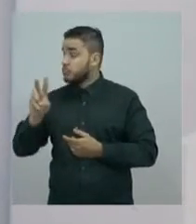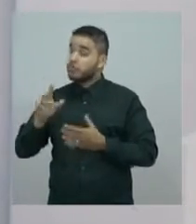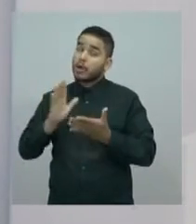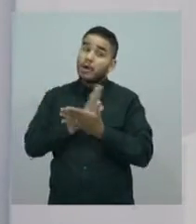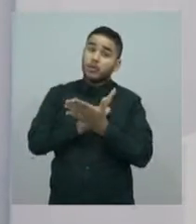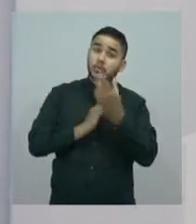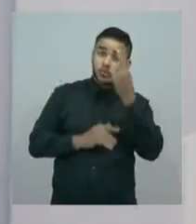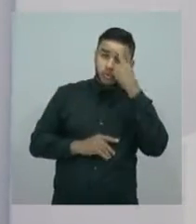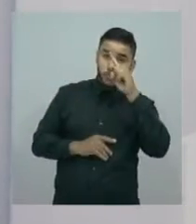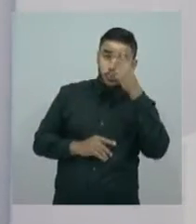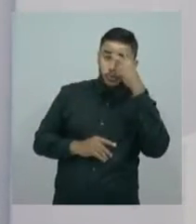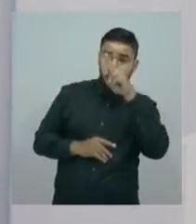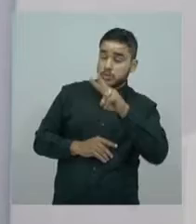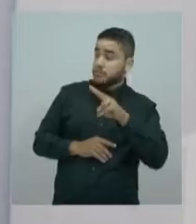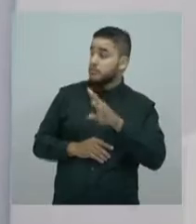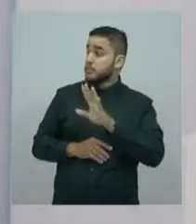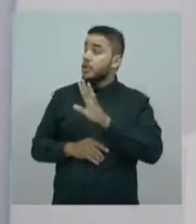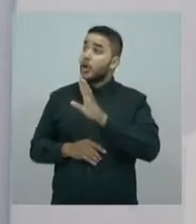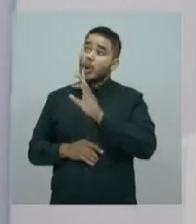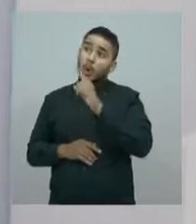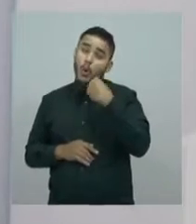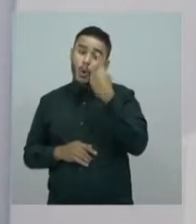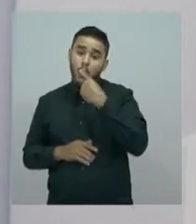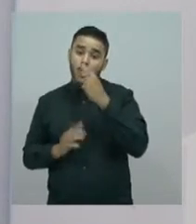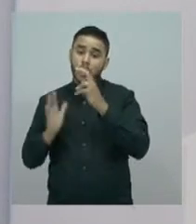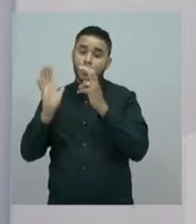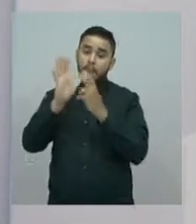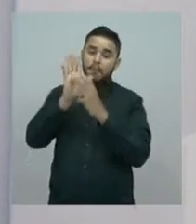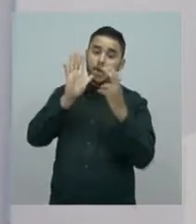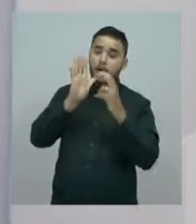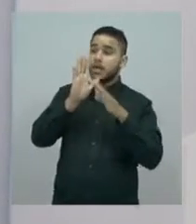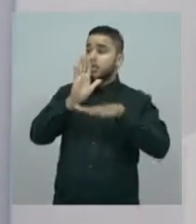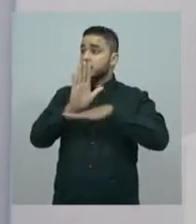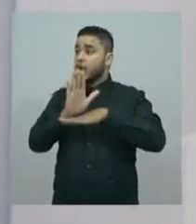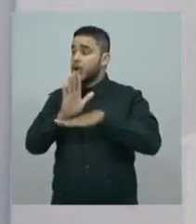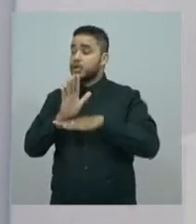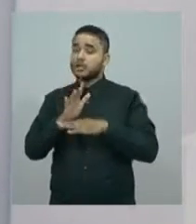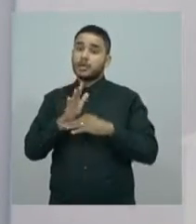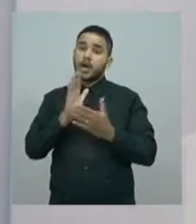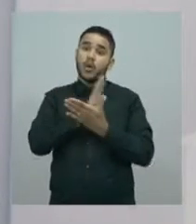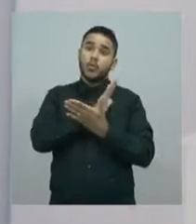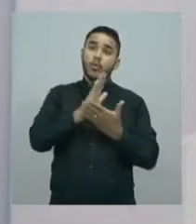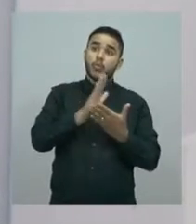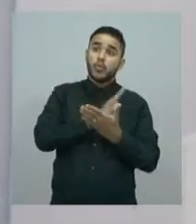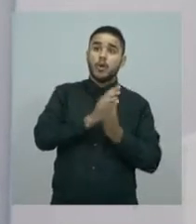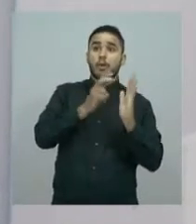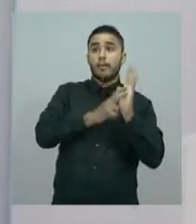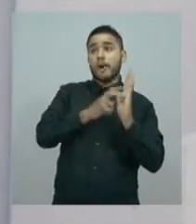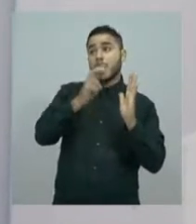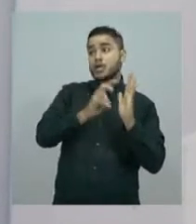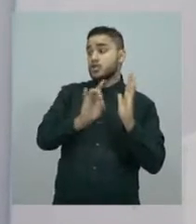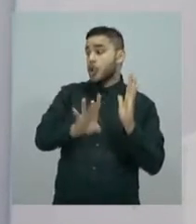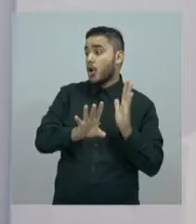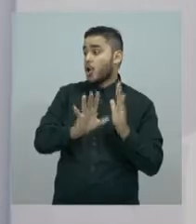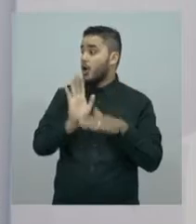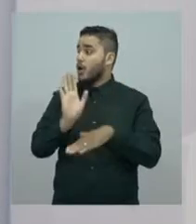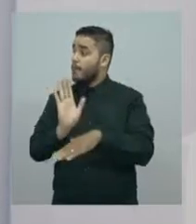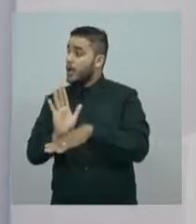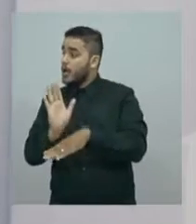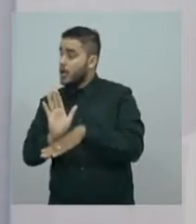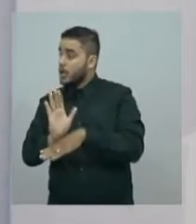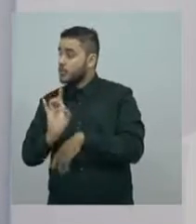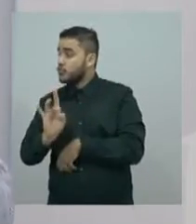tem outros mediadores que passam só a metade do dia. E é dentro dentro